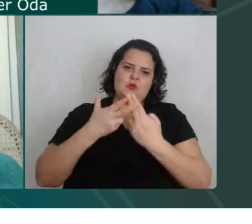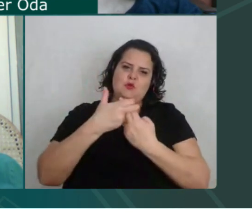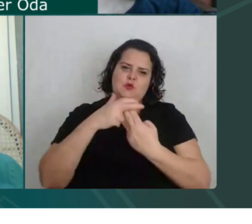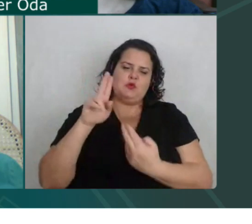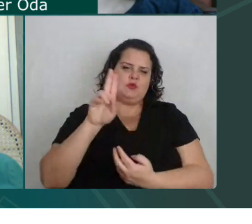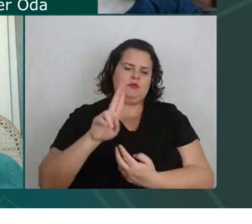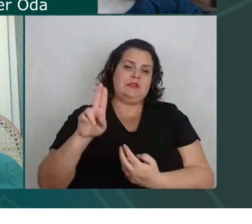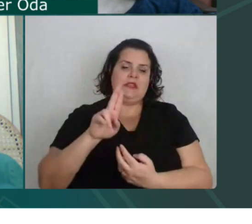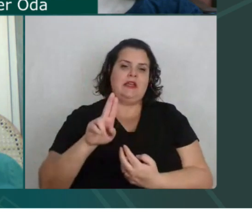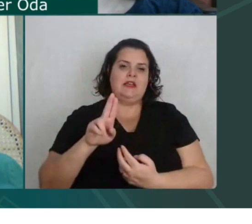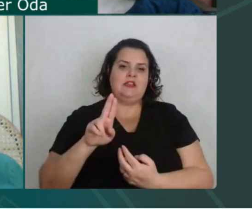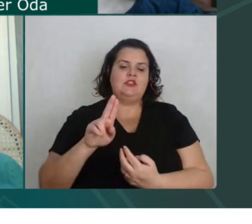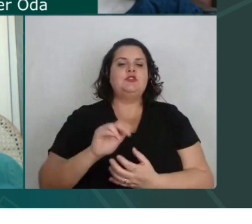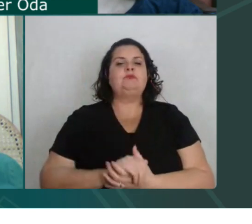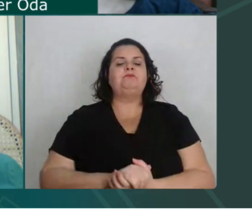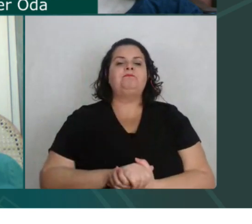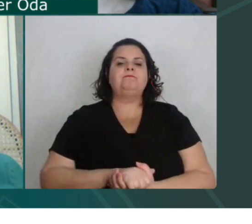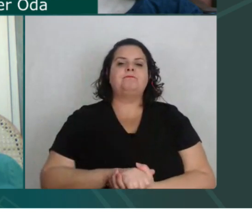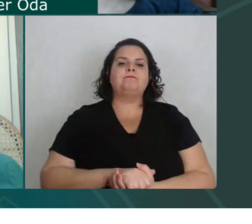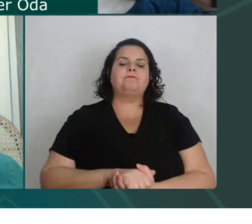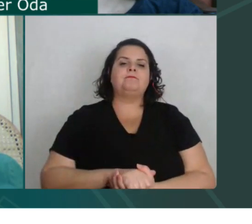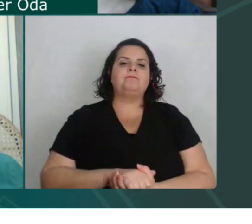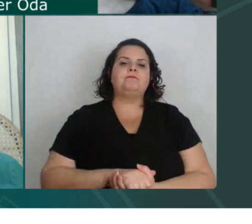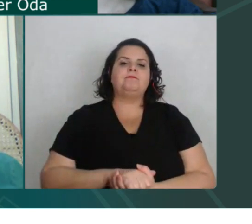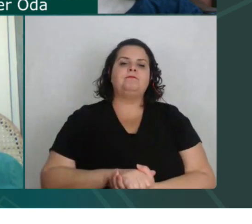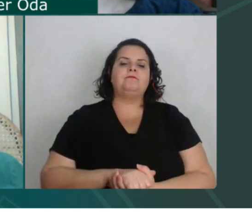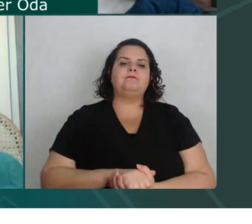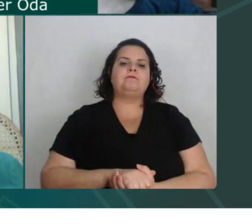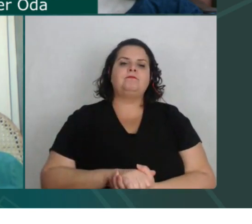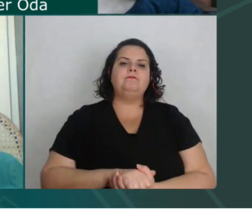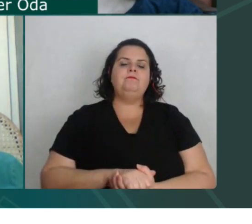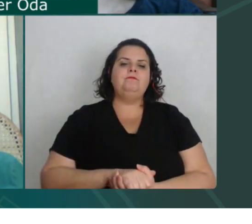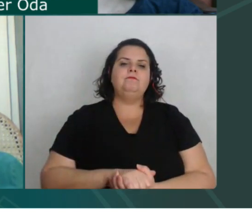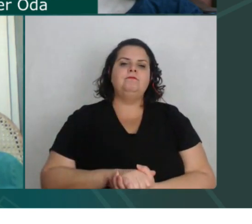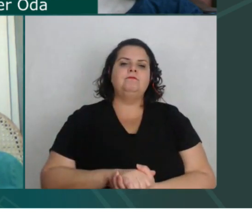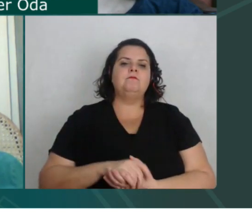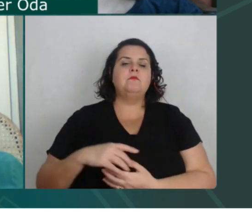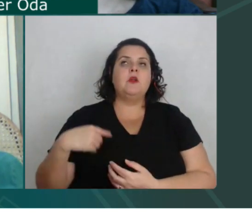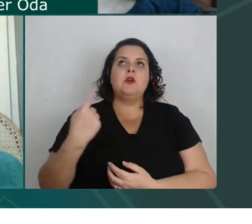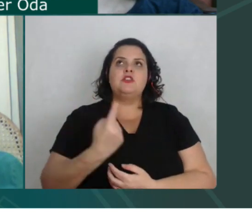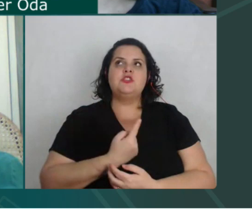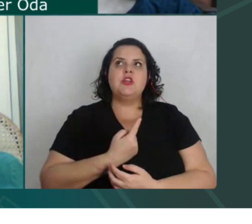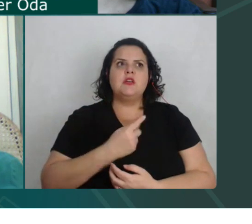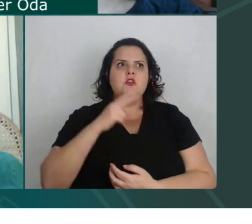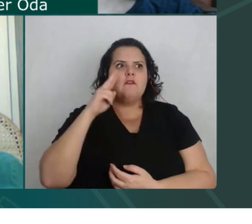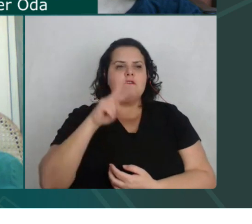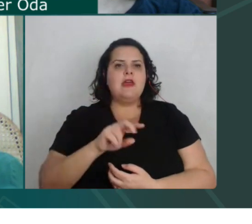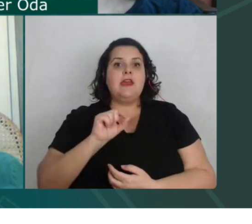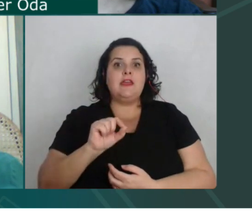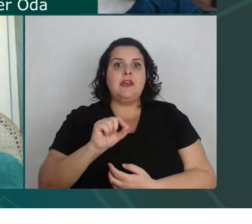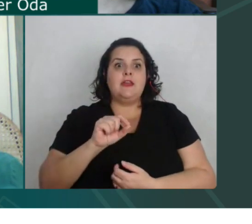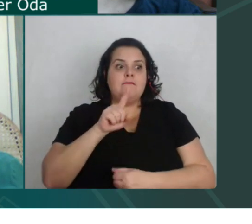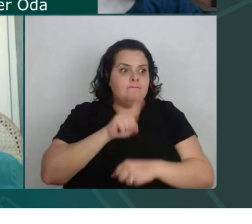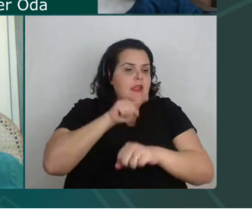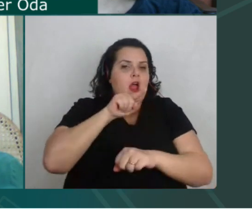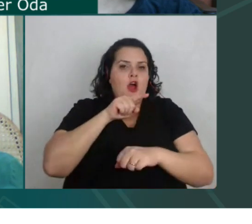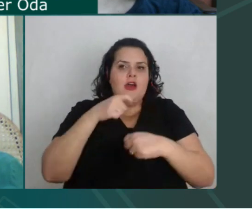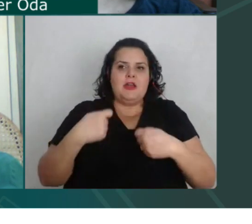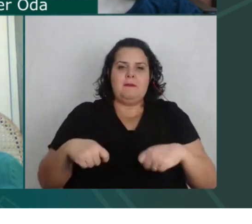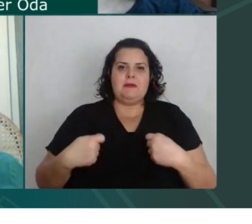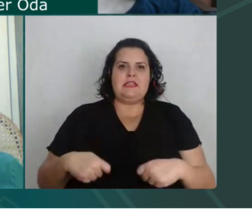muito curioso nós constatarmos que no momento da emergência, da mesma maneira que